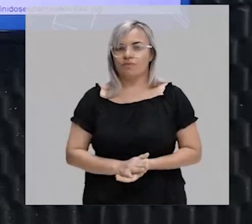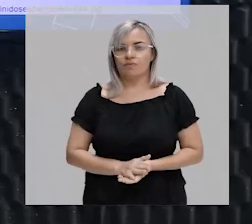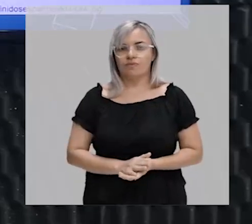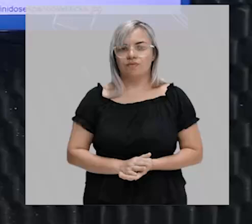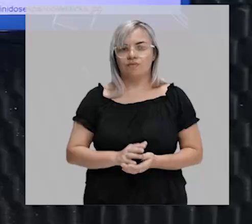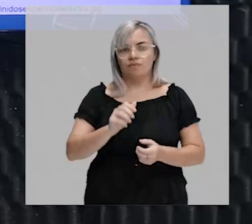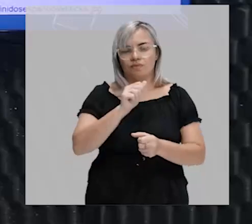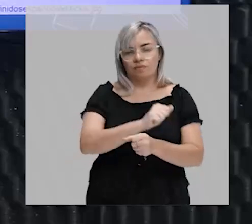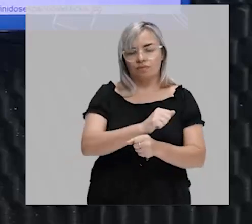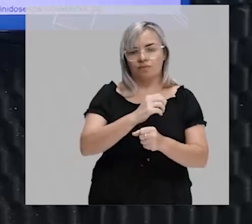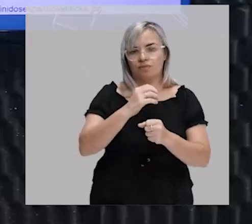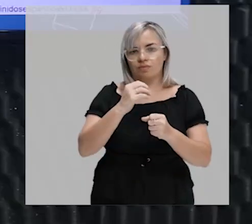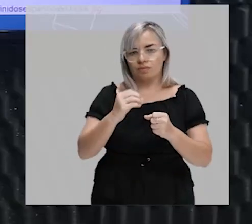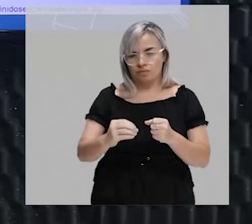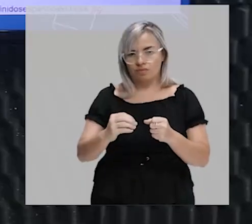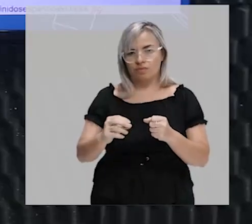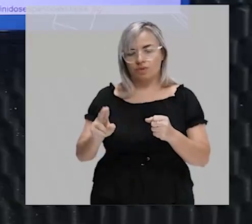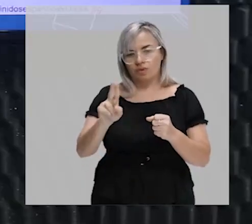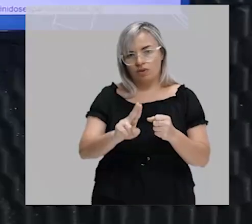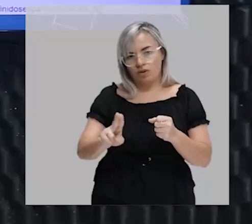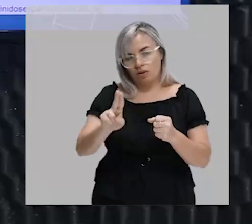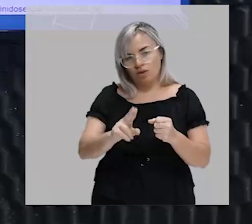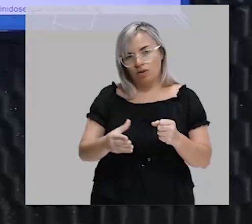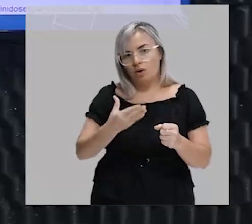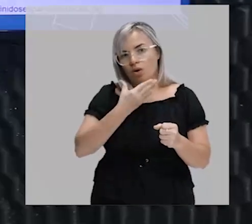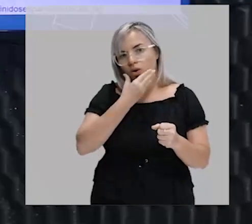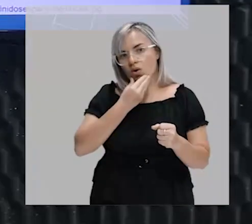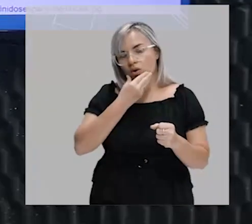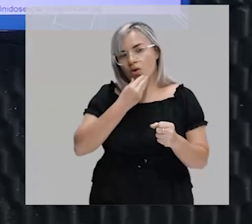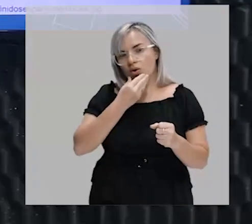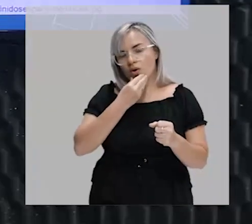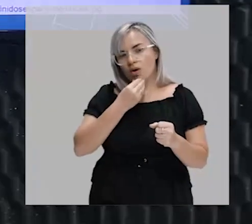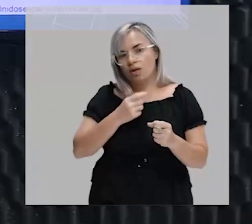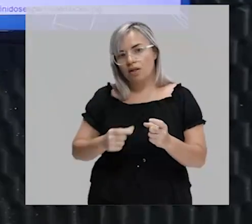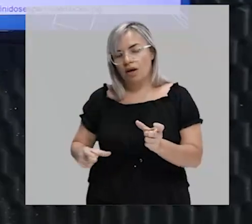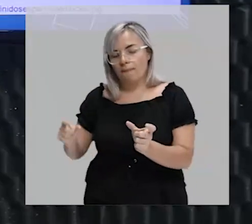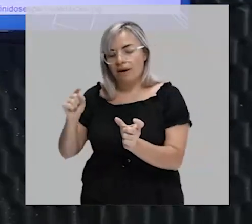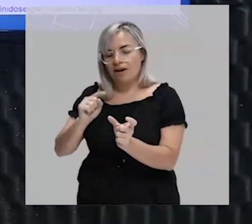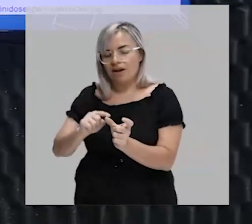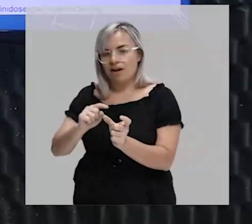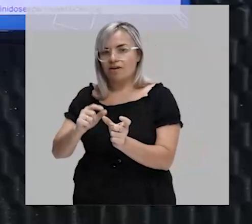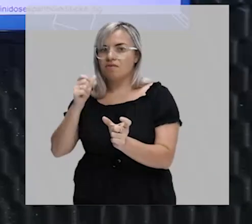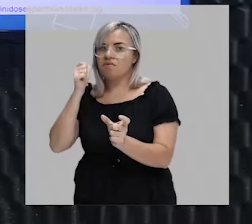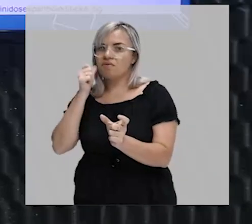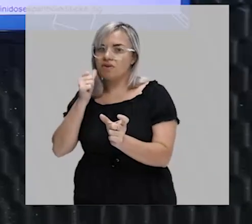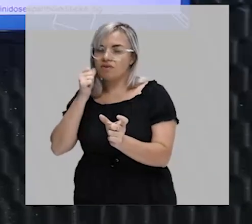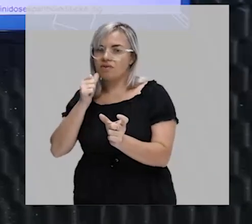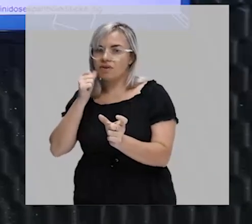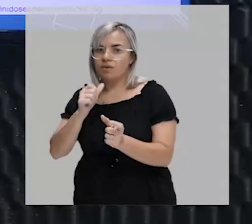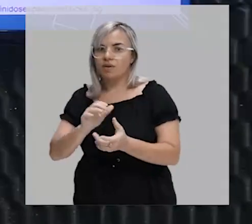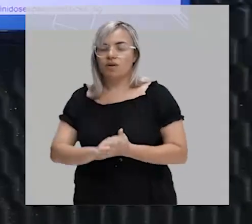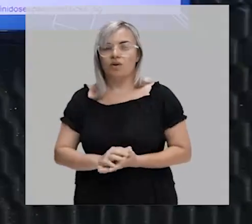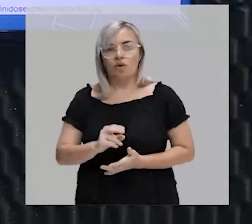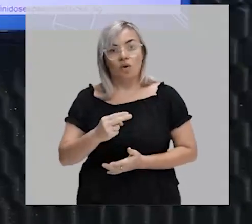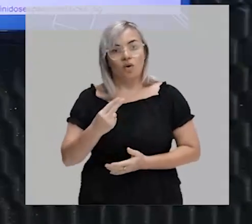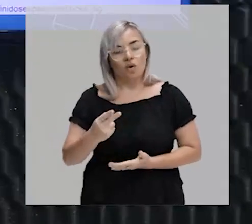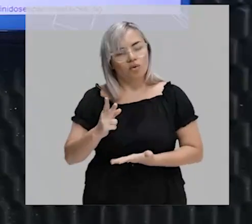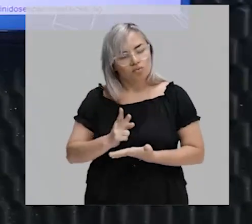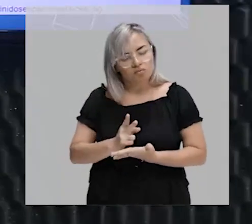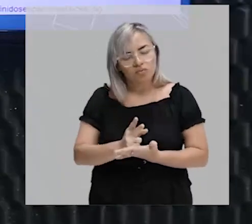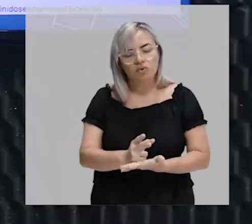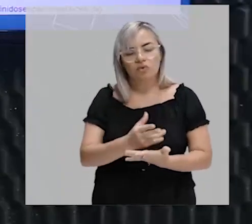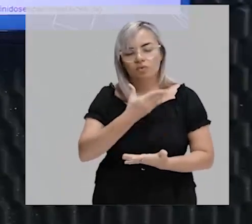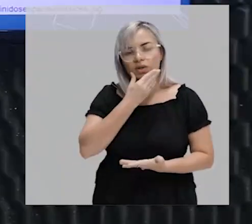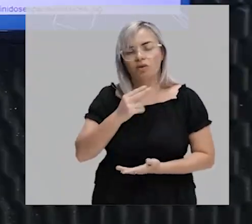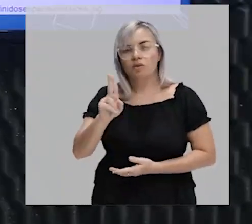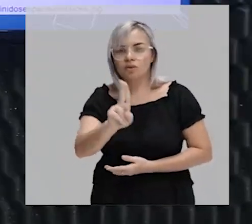artigo, eu utilizo o artigo masculino na palavra feminina e assim sucessivamente no masculino. Então, é